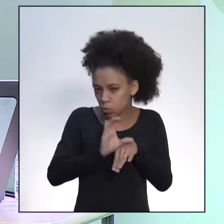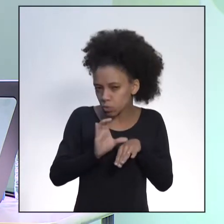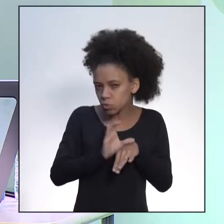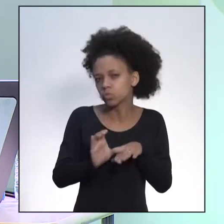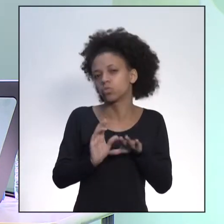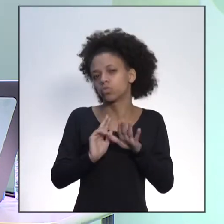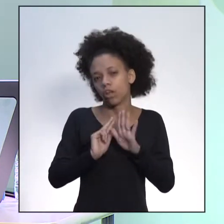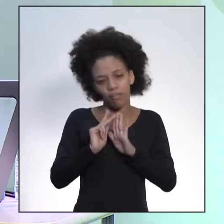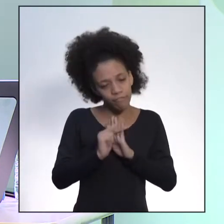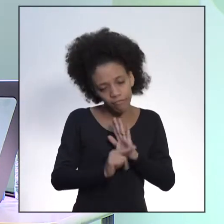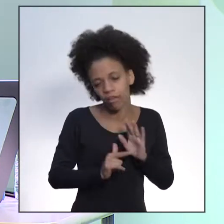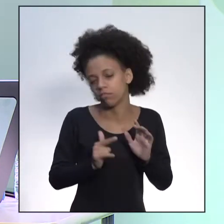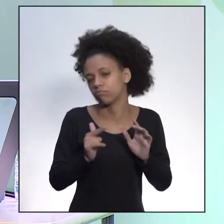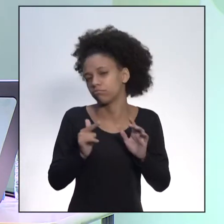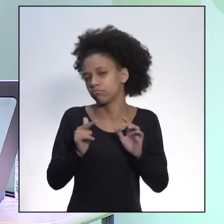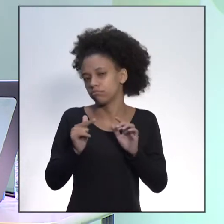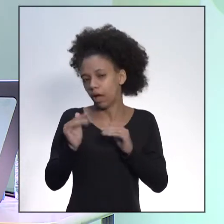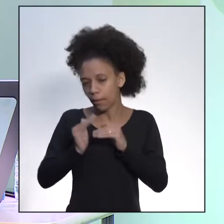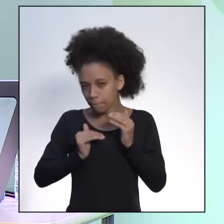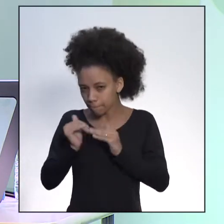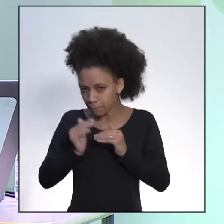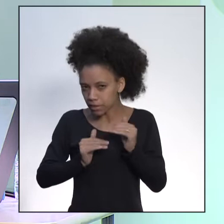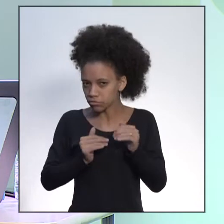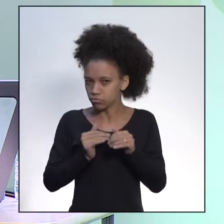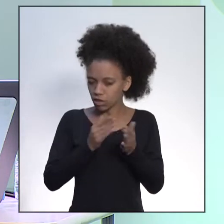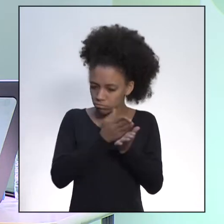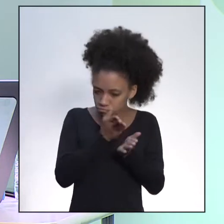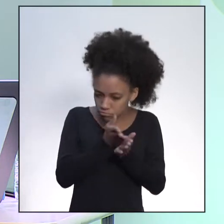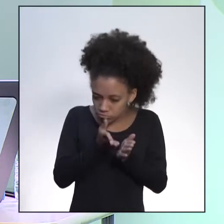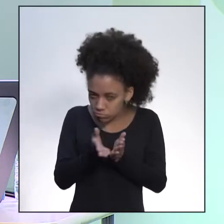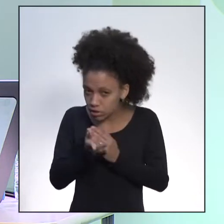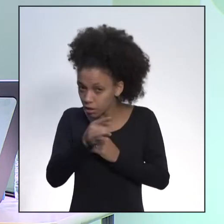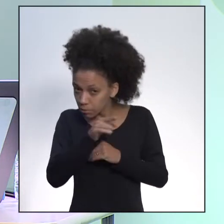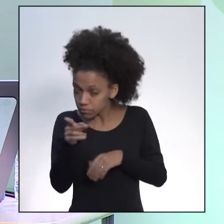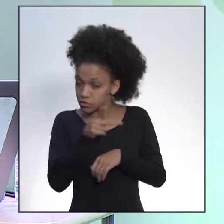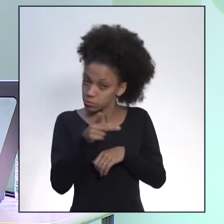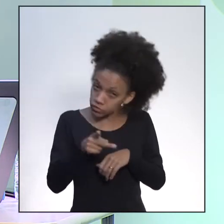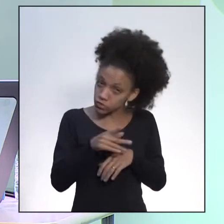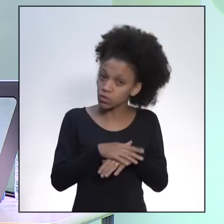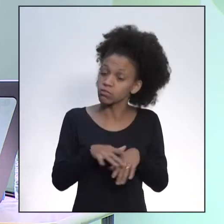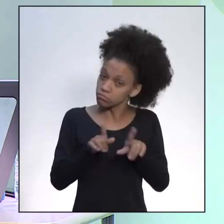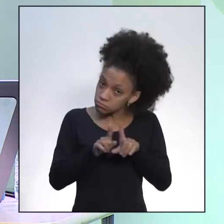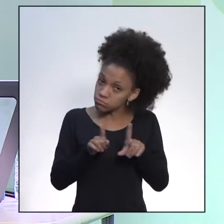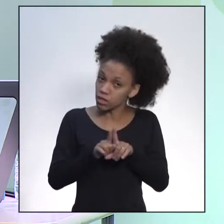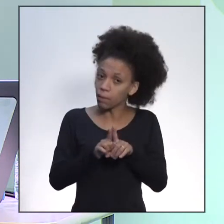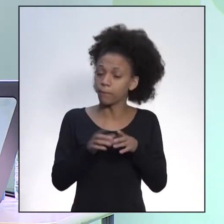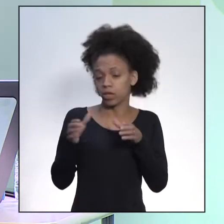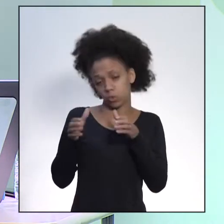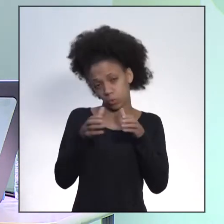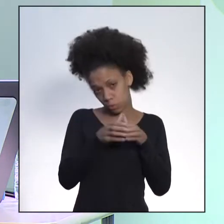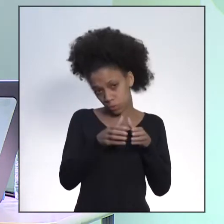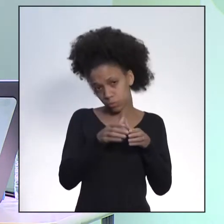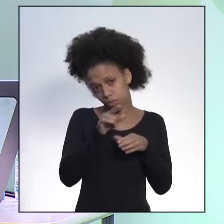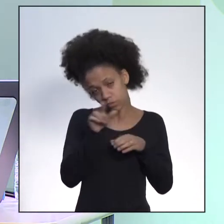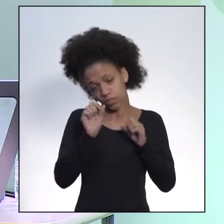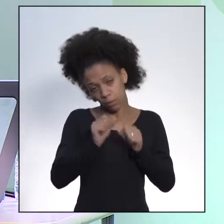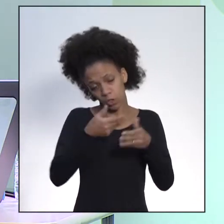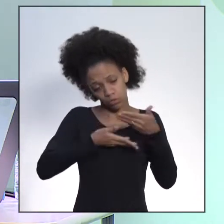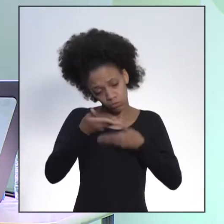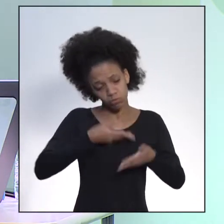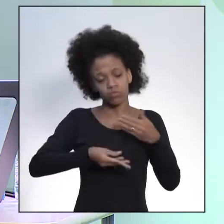várias possibilidades de percursos formativos para você, professor, professora, também uma comunidade onde você pode trocar